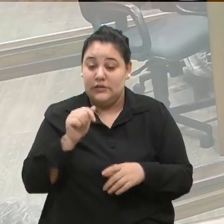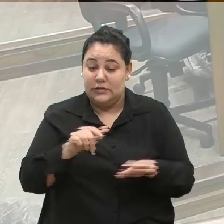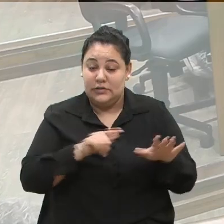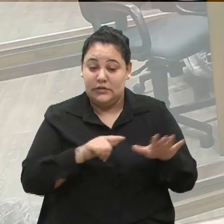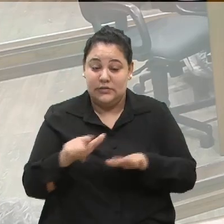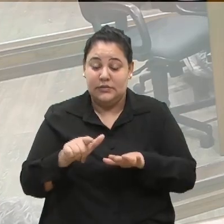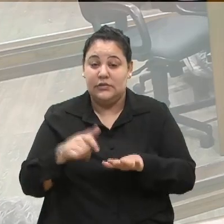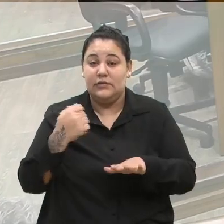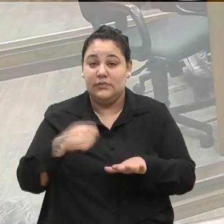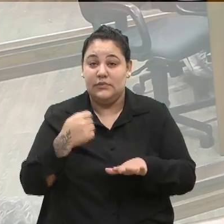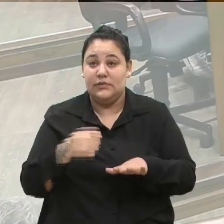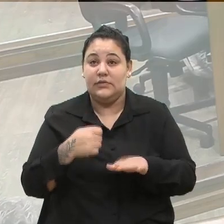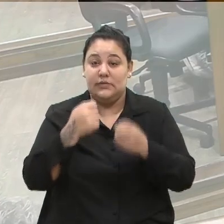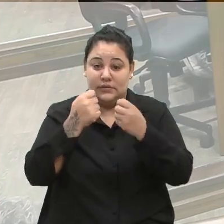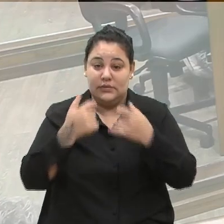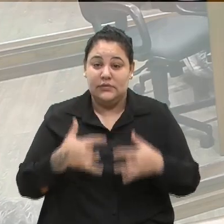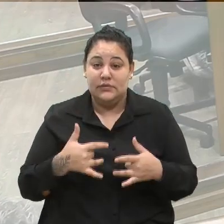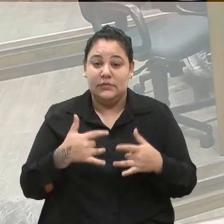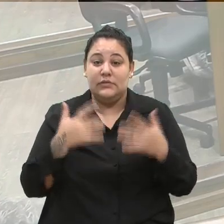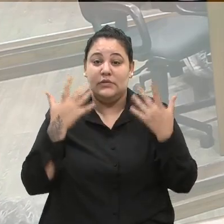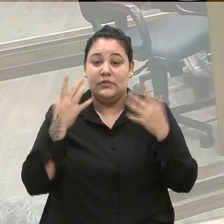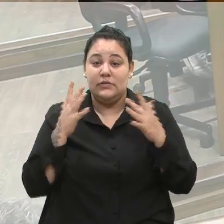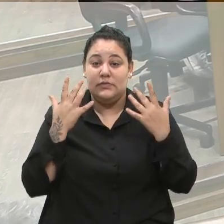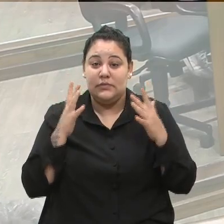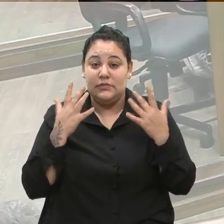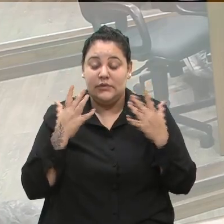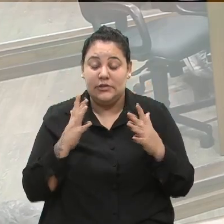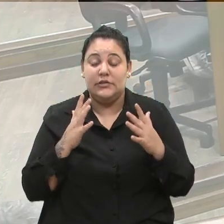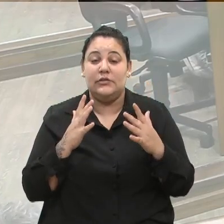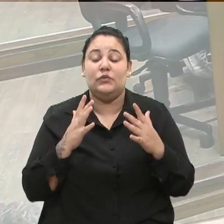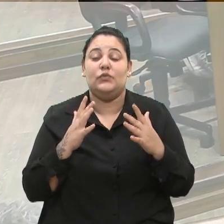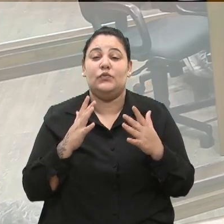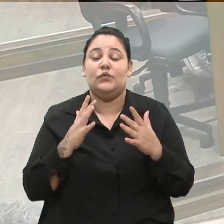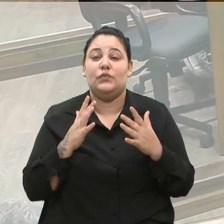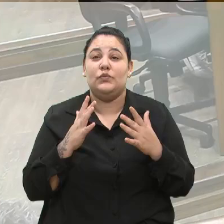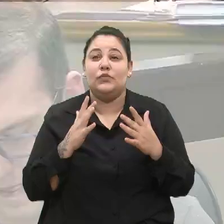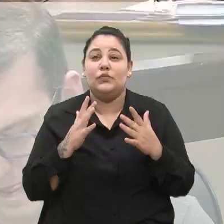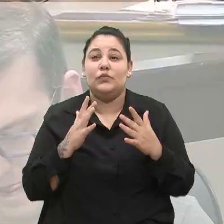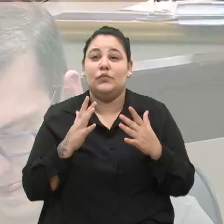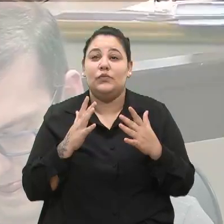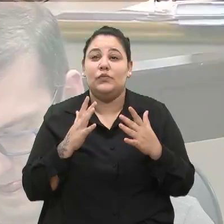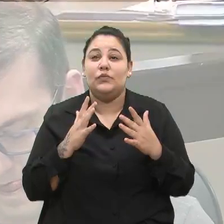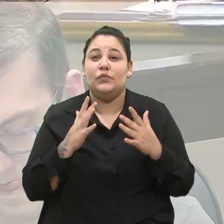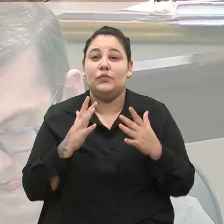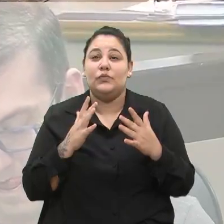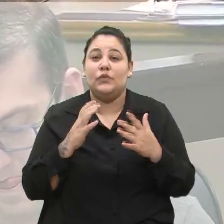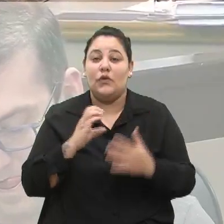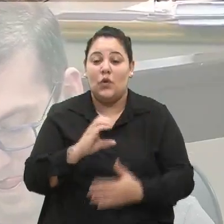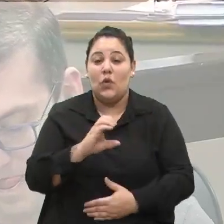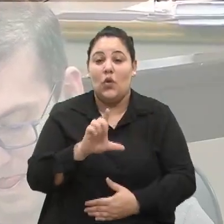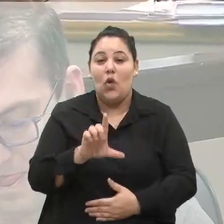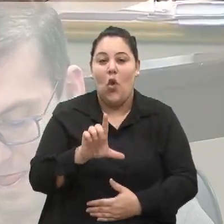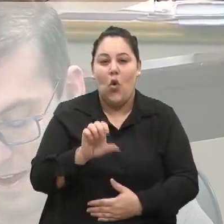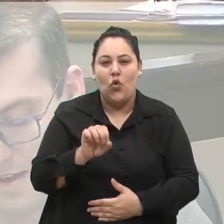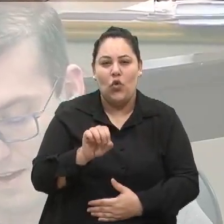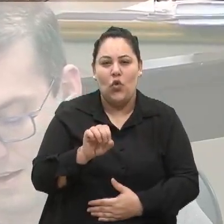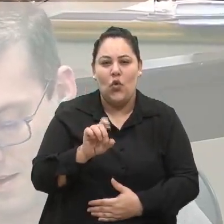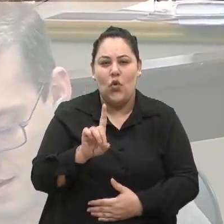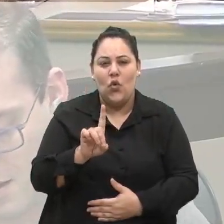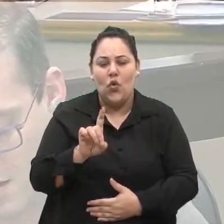deixar de passar a comemoração, o voto de congratulações ao senhor Clodoreu Risotto,